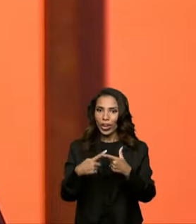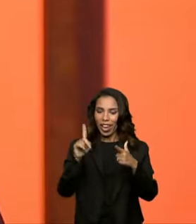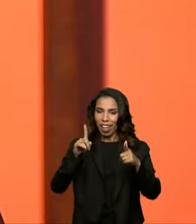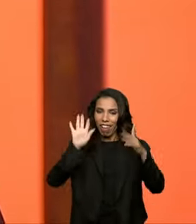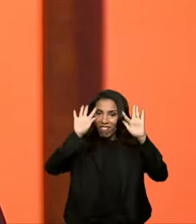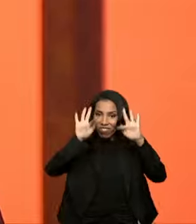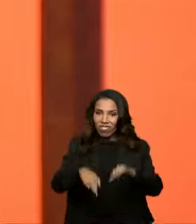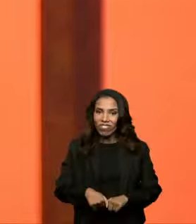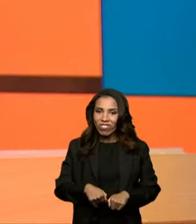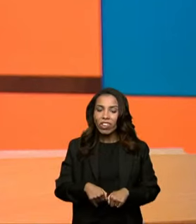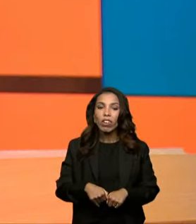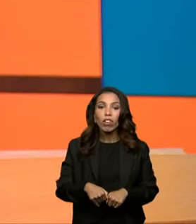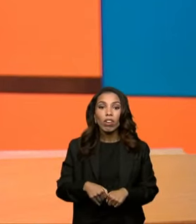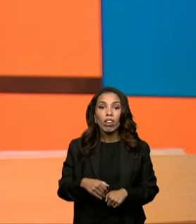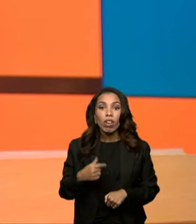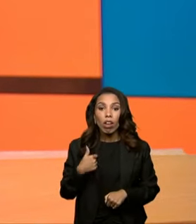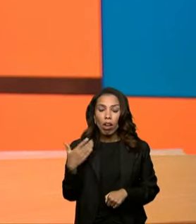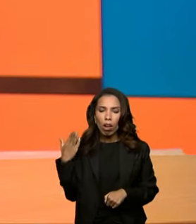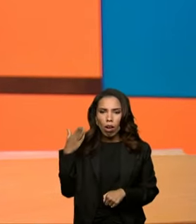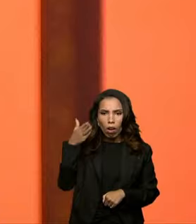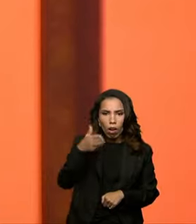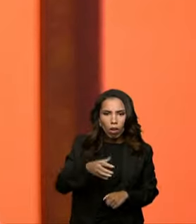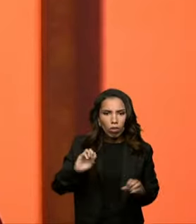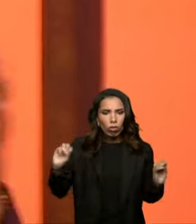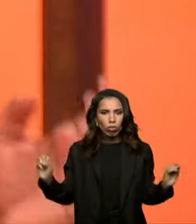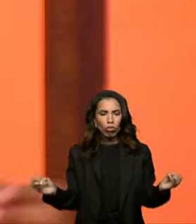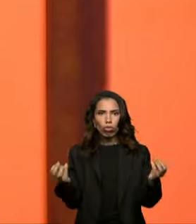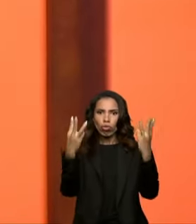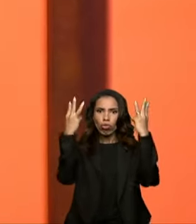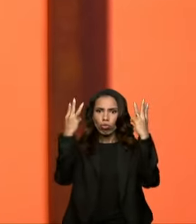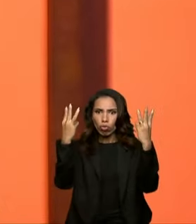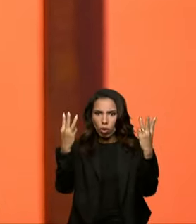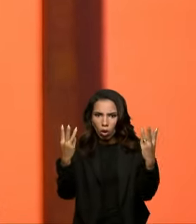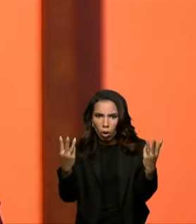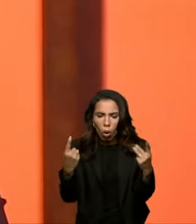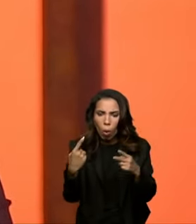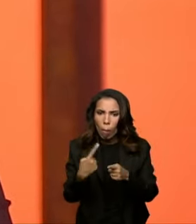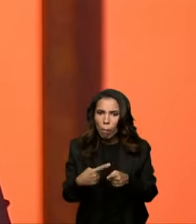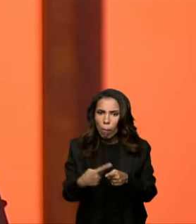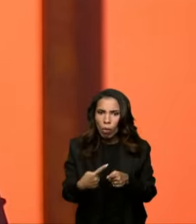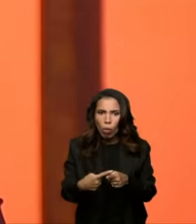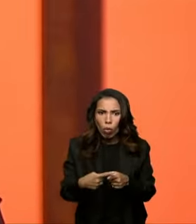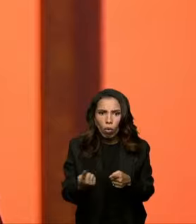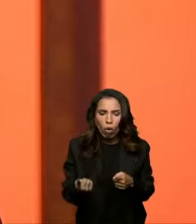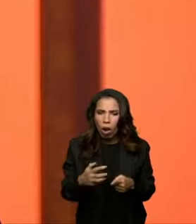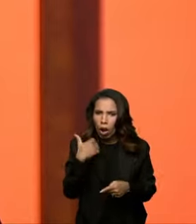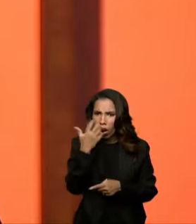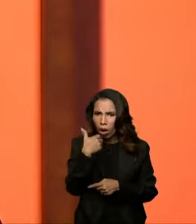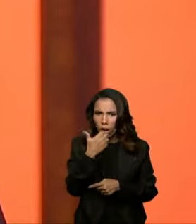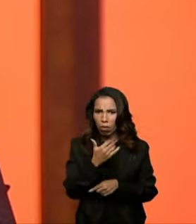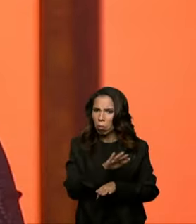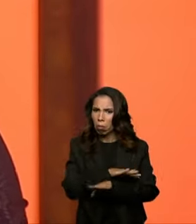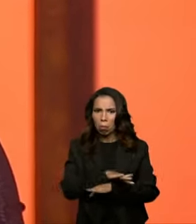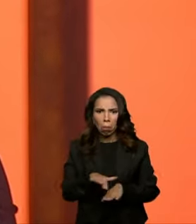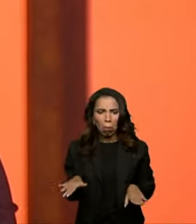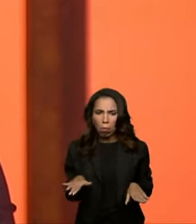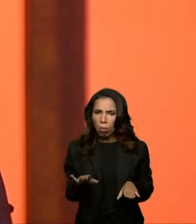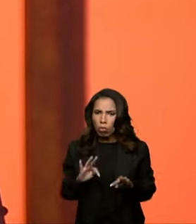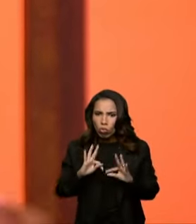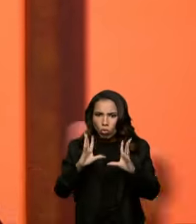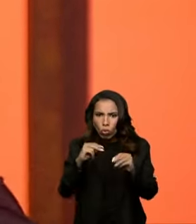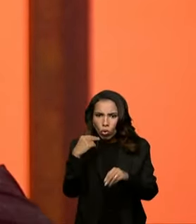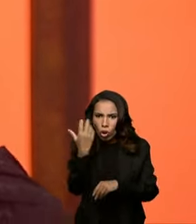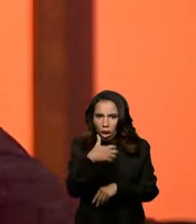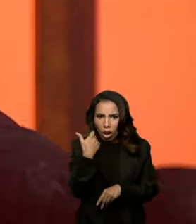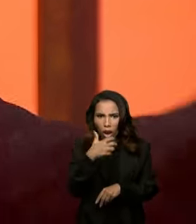coisa toda, né? E quando a gente foi fazer o show, foi uma coisa assim absurda, porque eu praticamente não cantei. Tudo que eu